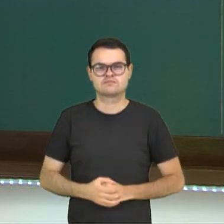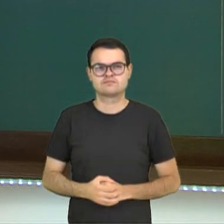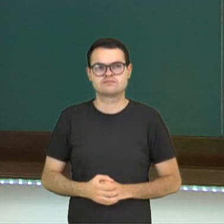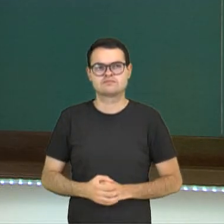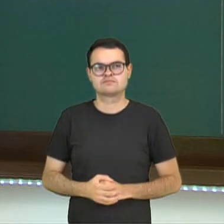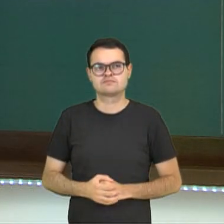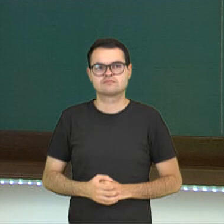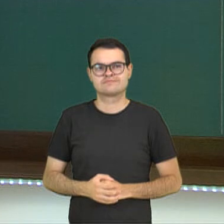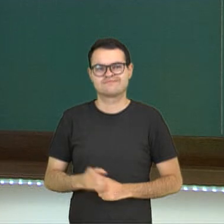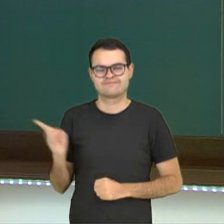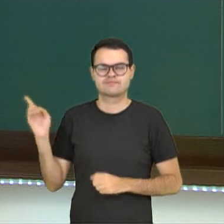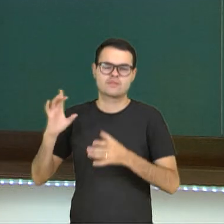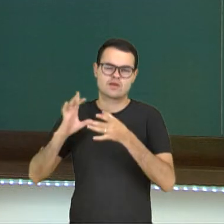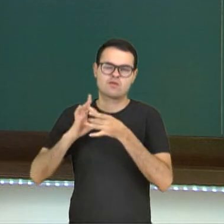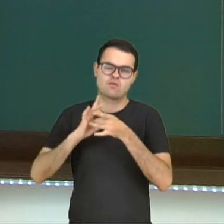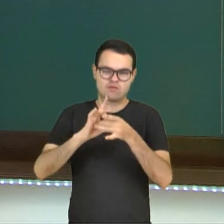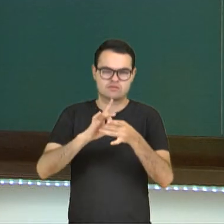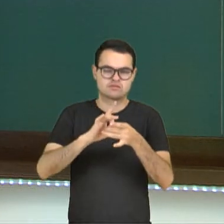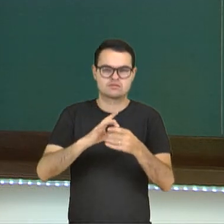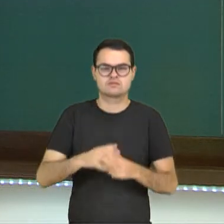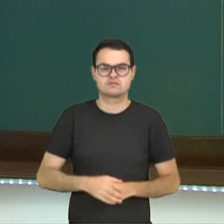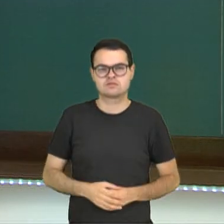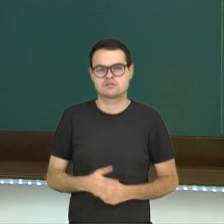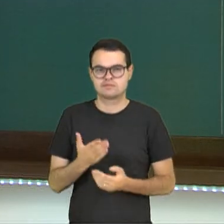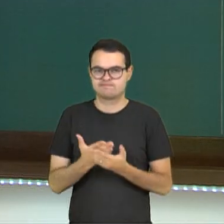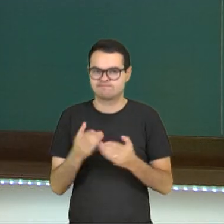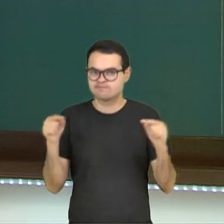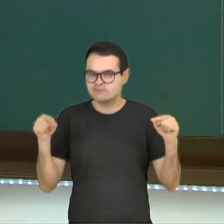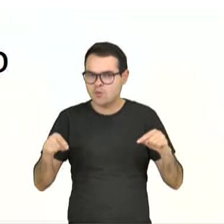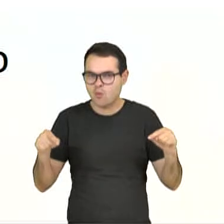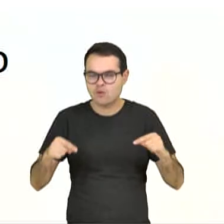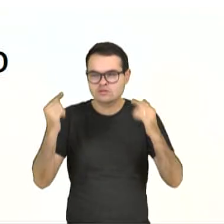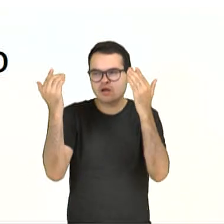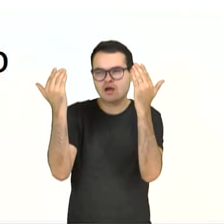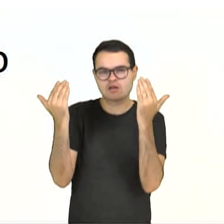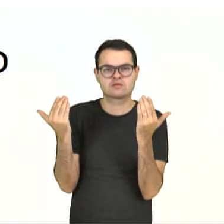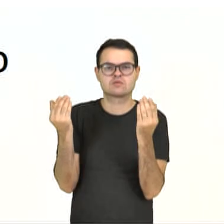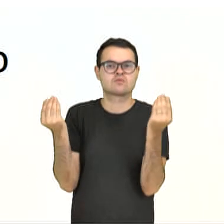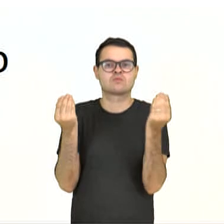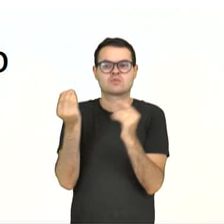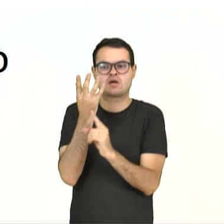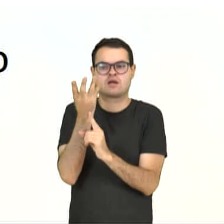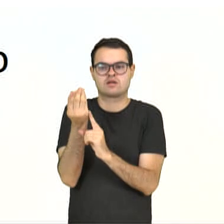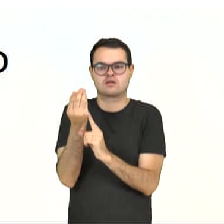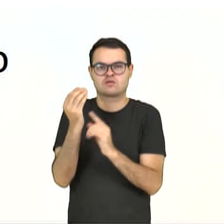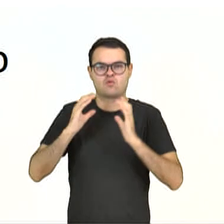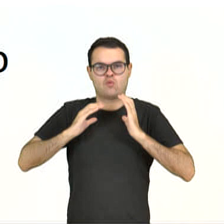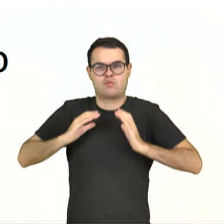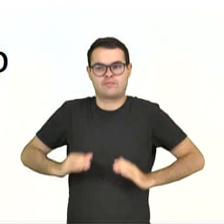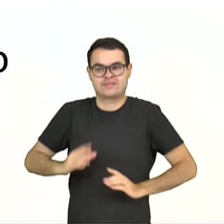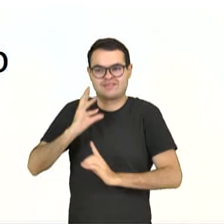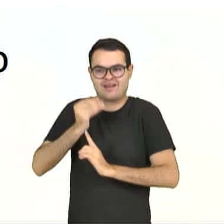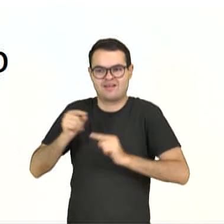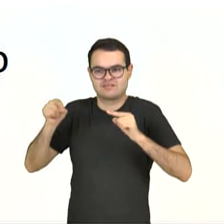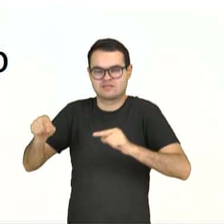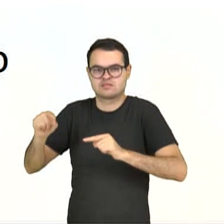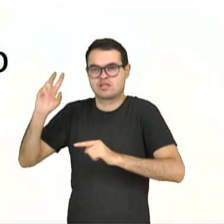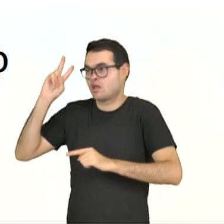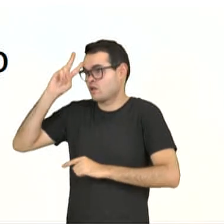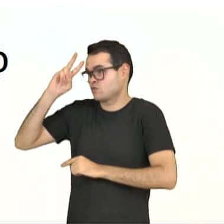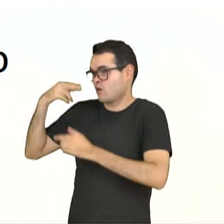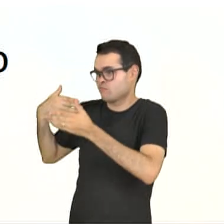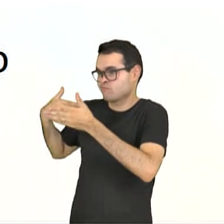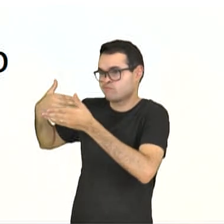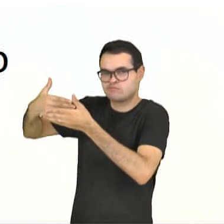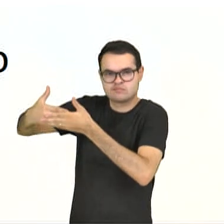Aqui, ó. Contextualização, pessoal. Na aula de hoje iremos analisar como a arte se comporta ao longo da história. Você conhece